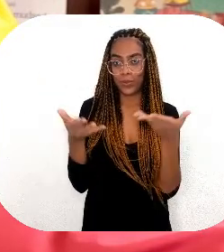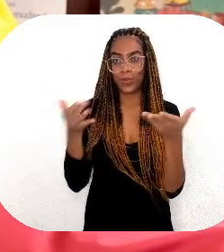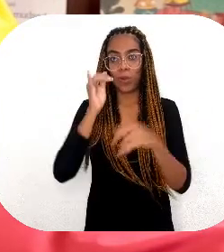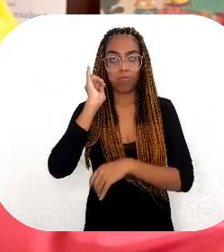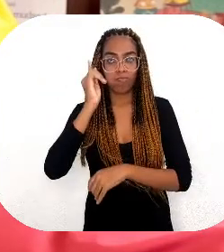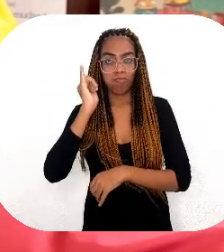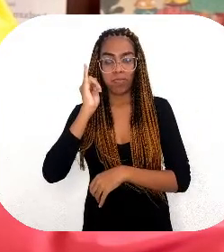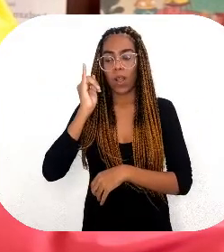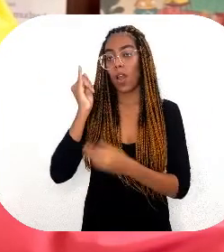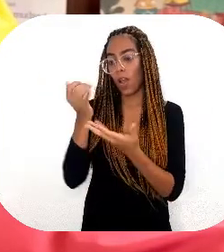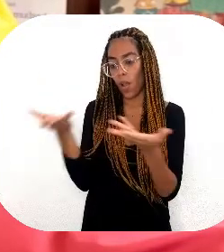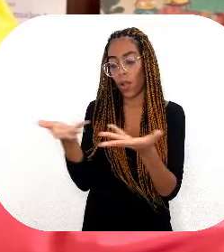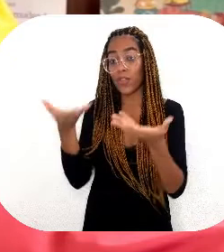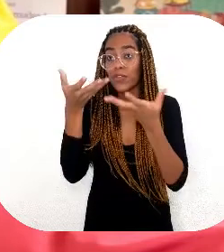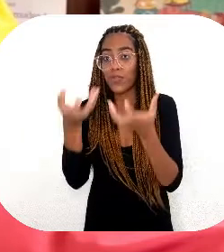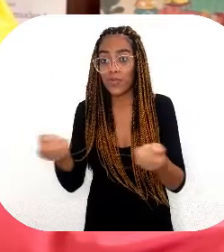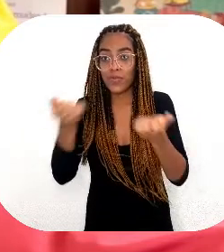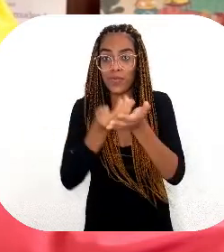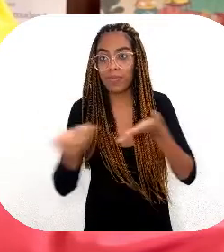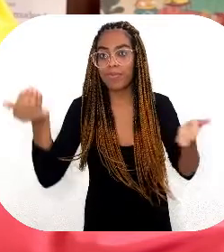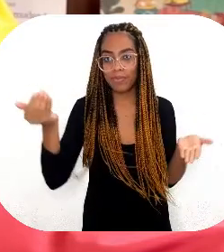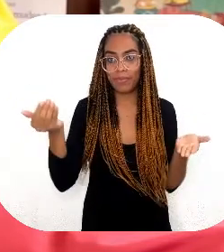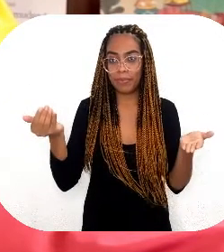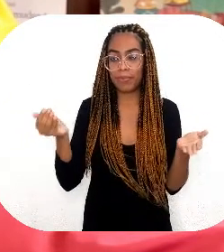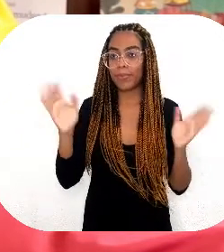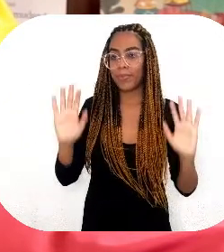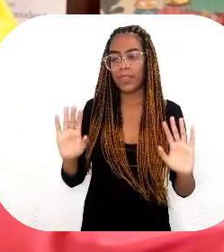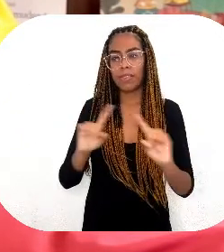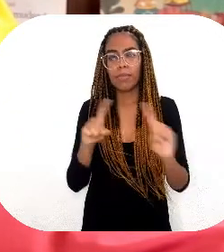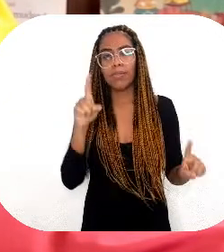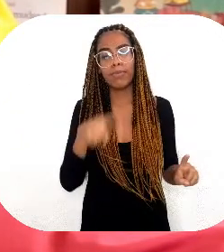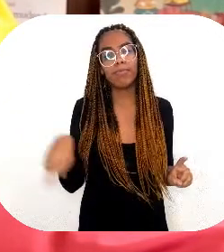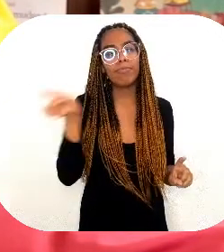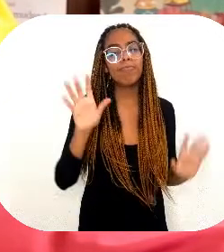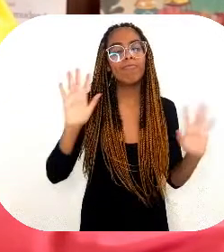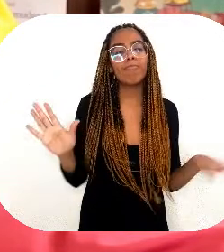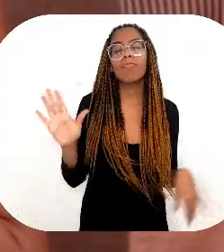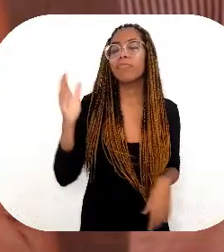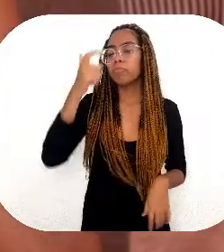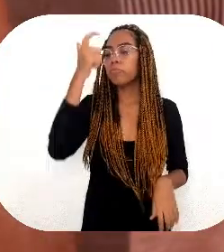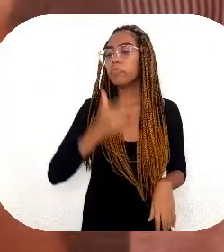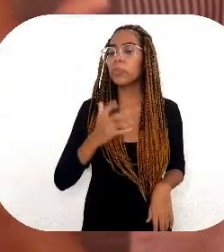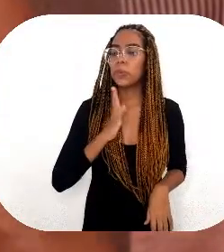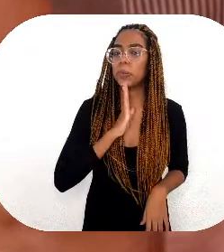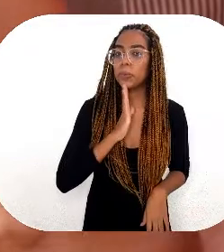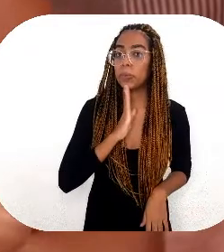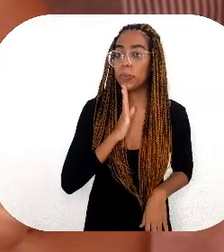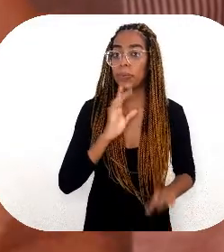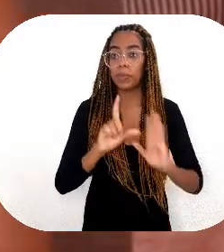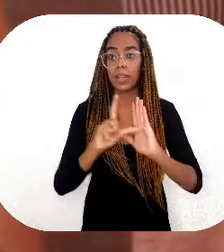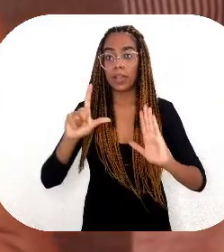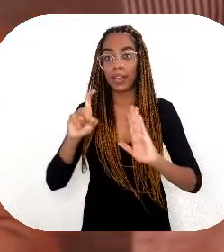aqui de perto. Então, já que eu estou aqui para contar histórias, vamos começar. Bem, mas para quem já